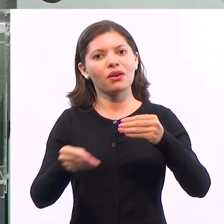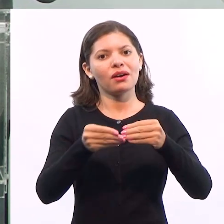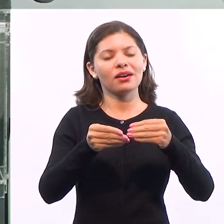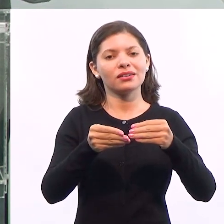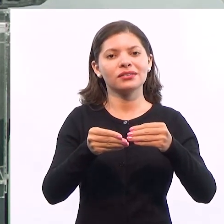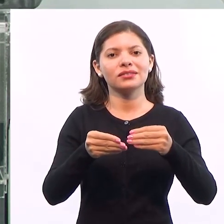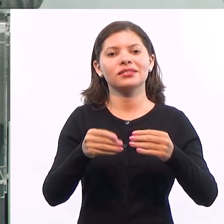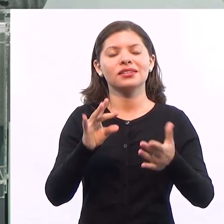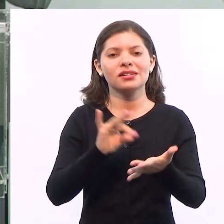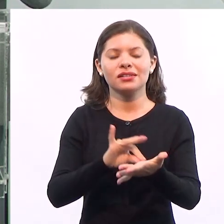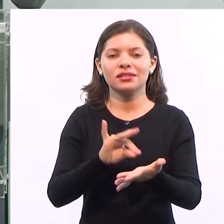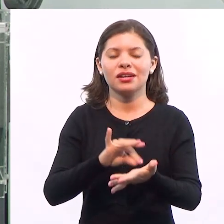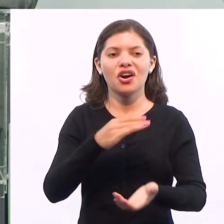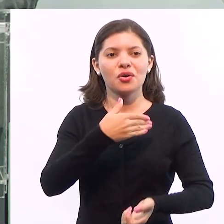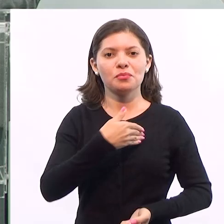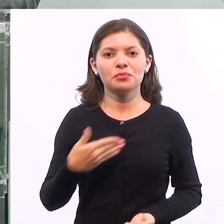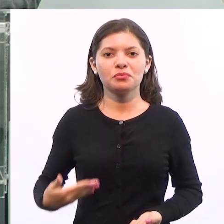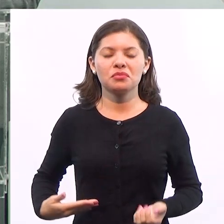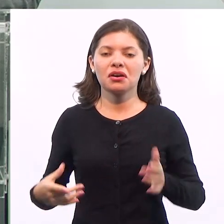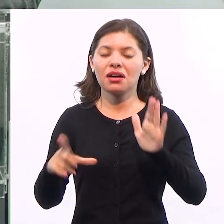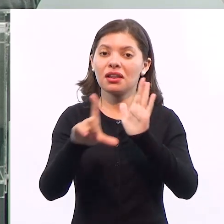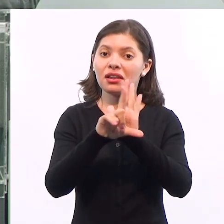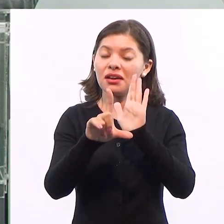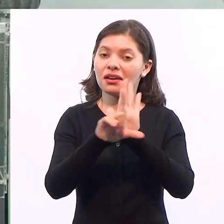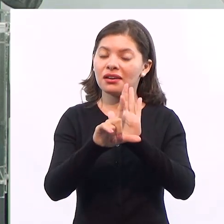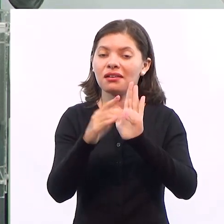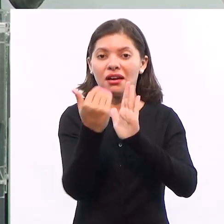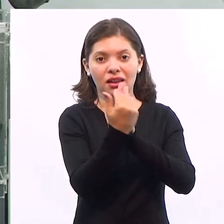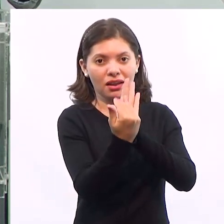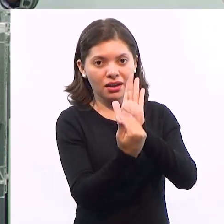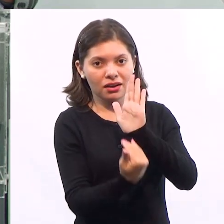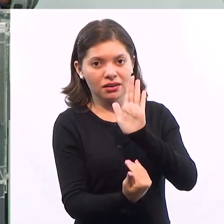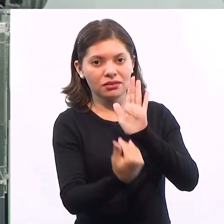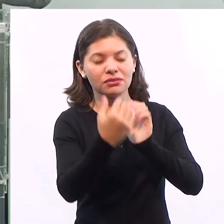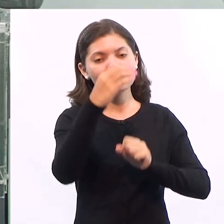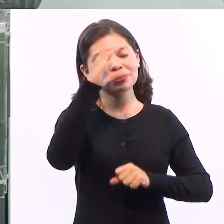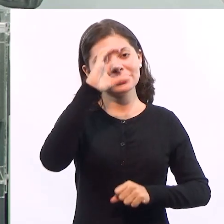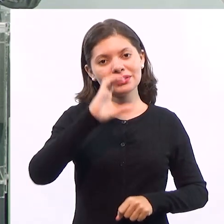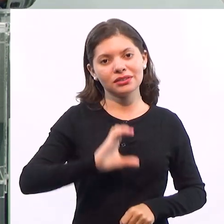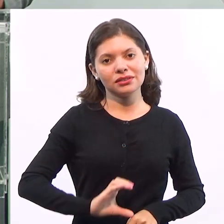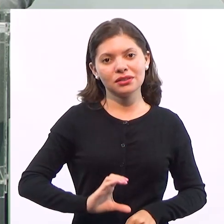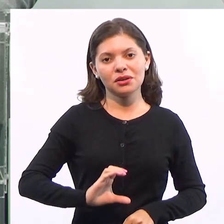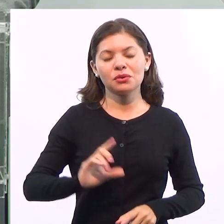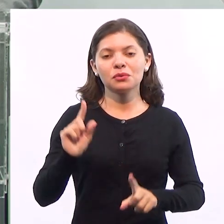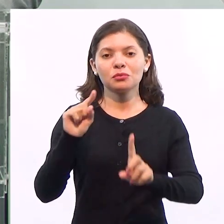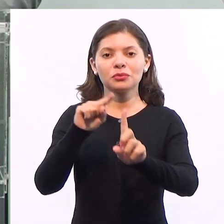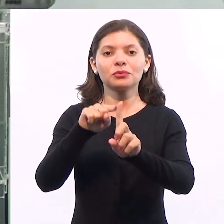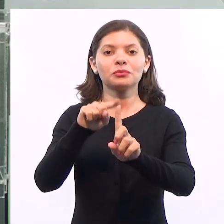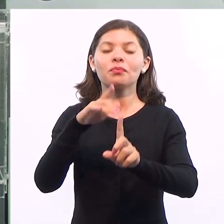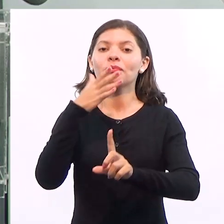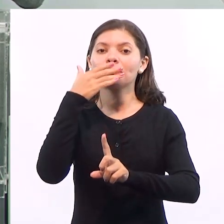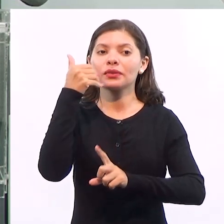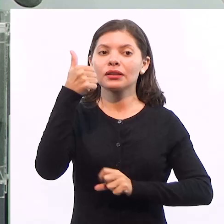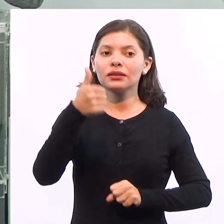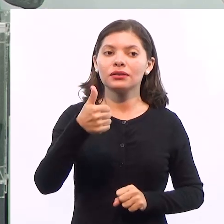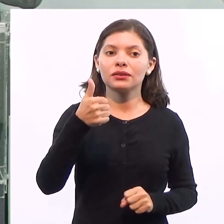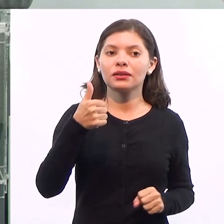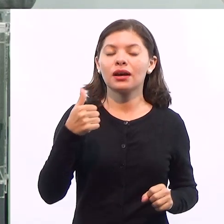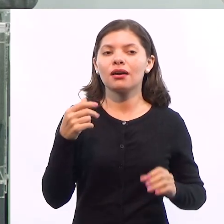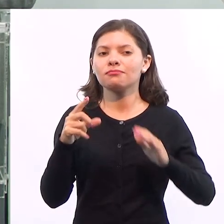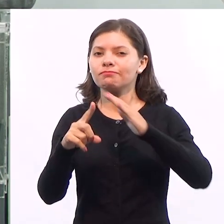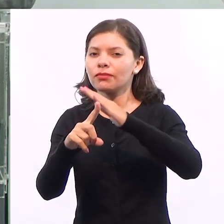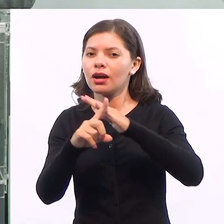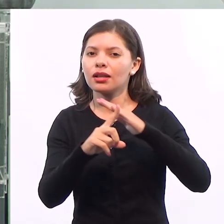aqui, atendendo, é claro, aí os requisitos da lei como um todo, sem deixar de atender o cidadão e, na verdade, com o objetivo de melhorar